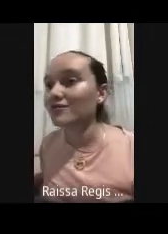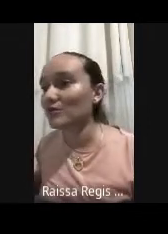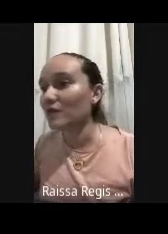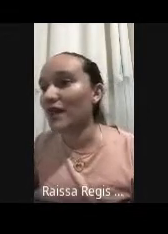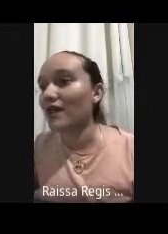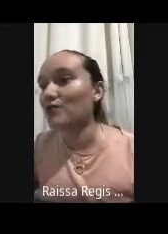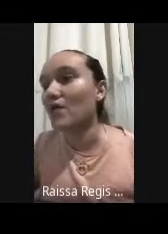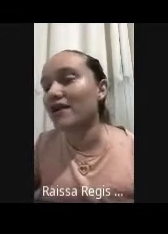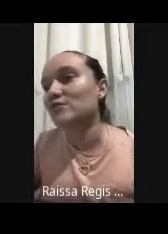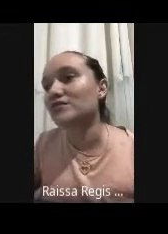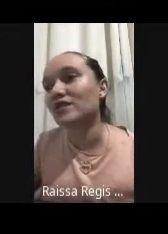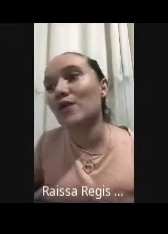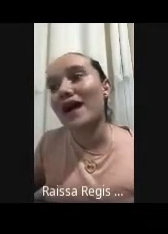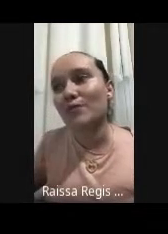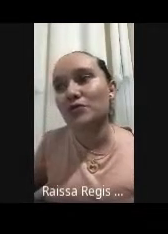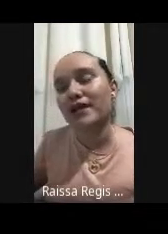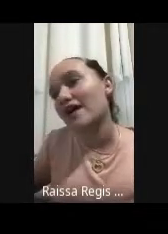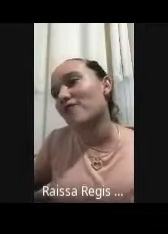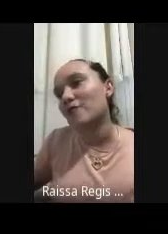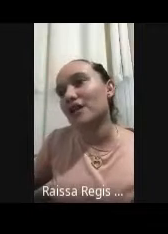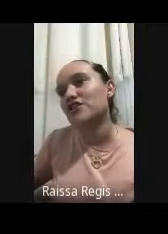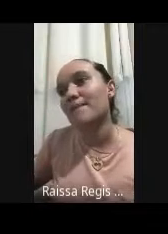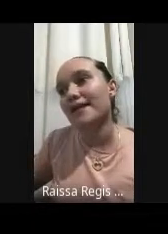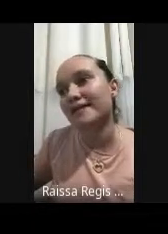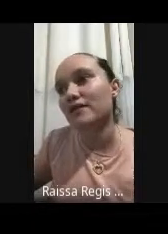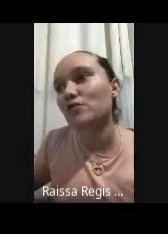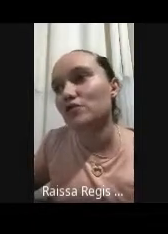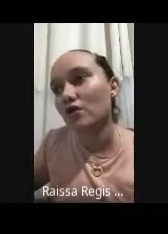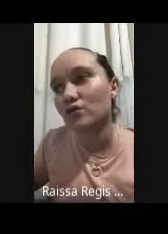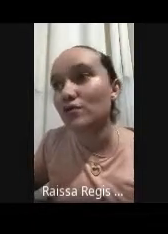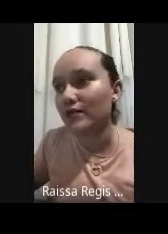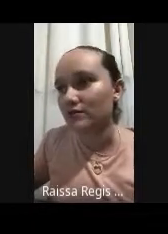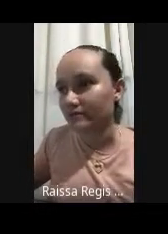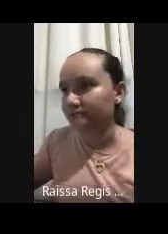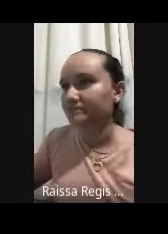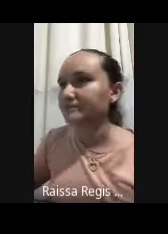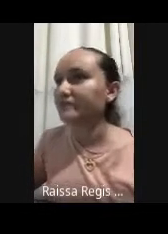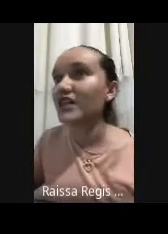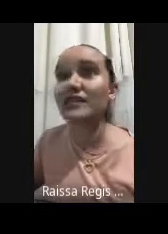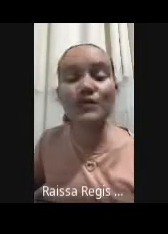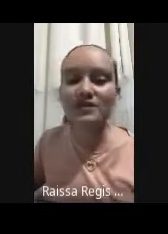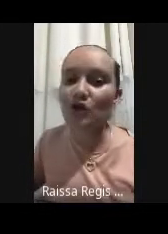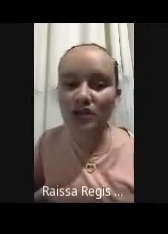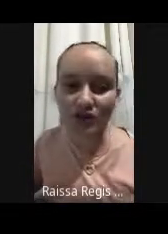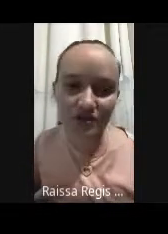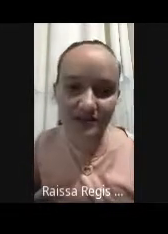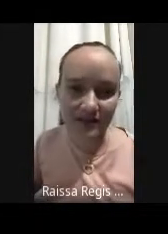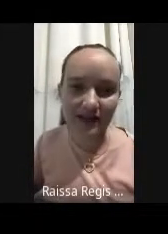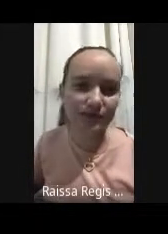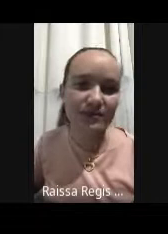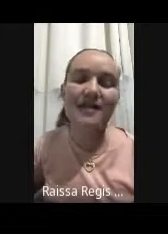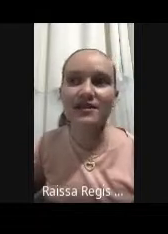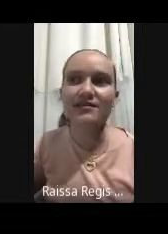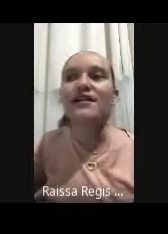E nós temos também os algarismos indo-arábicos, que é a forma que a gente representa os nossos números. Então, existem outras formas de